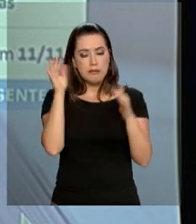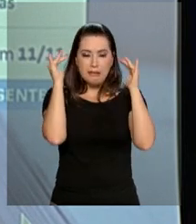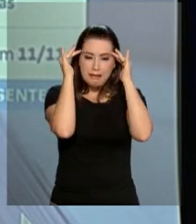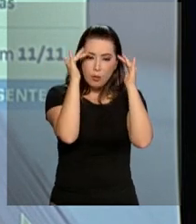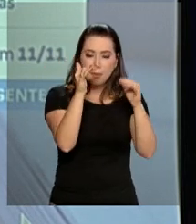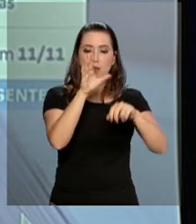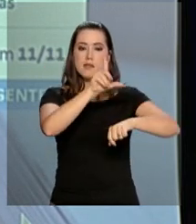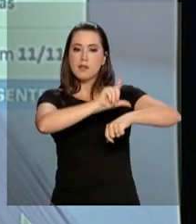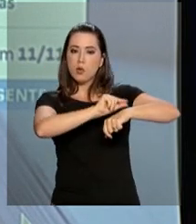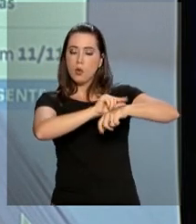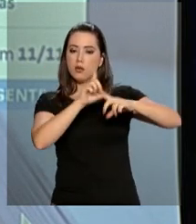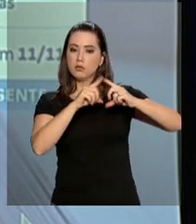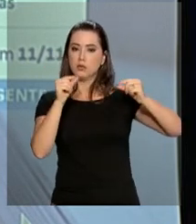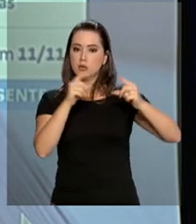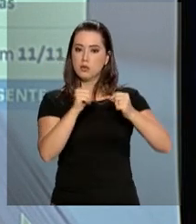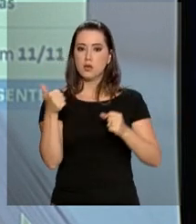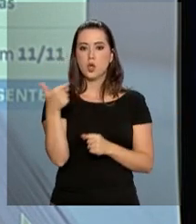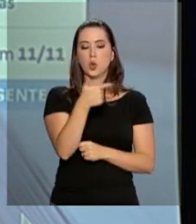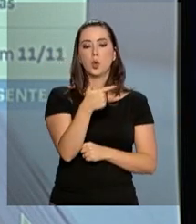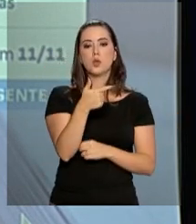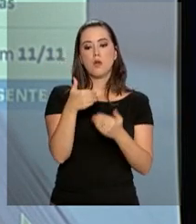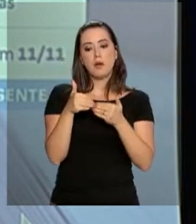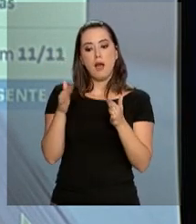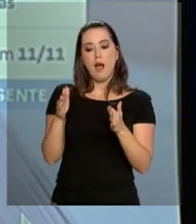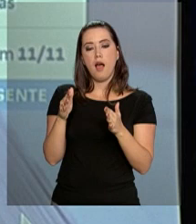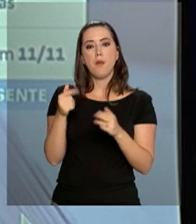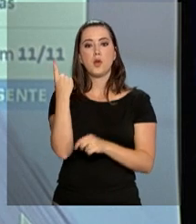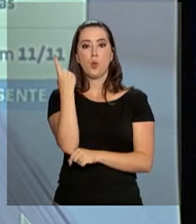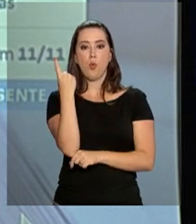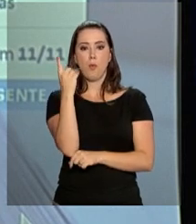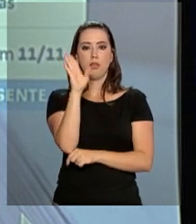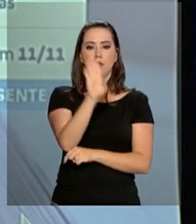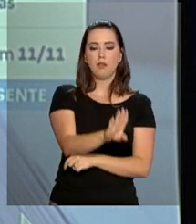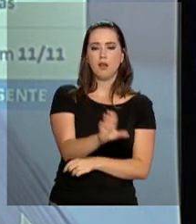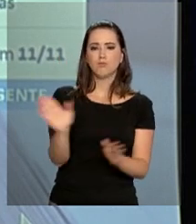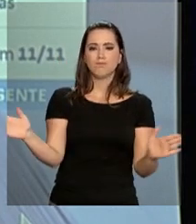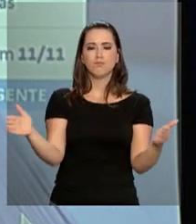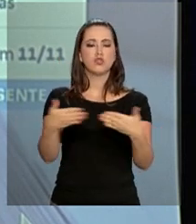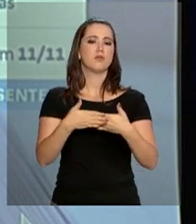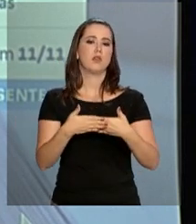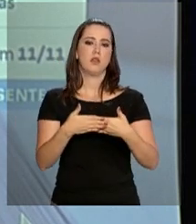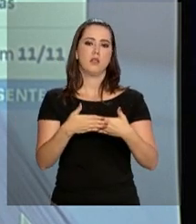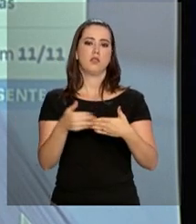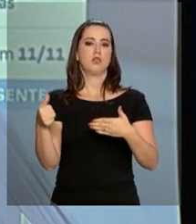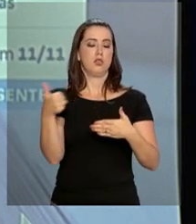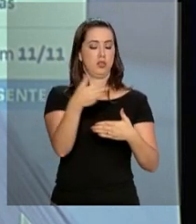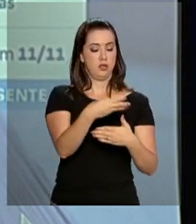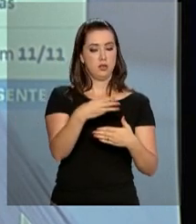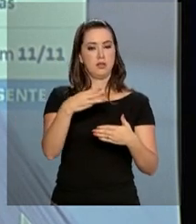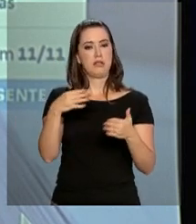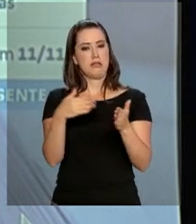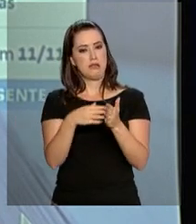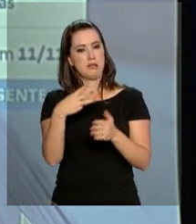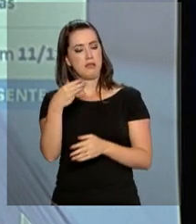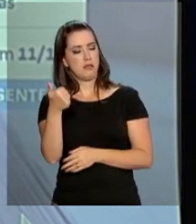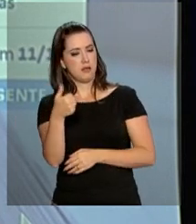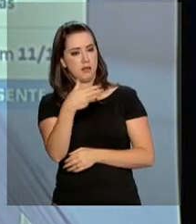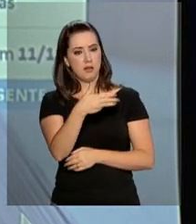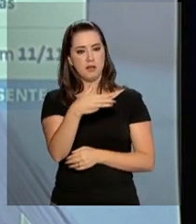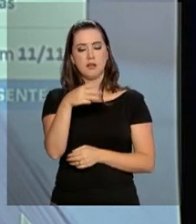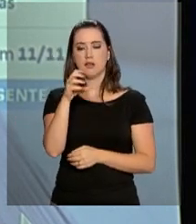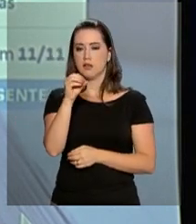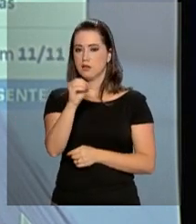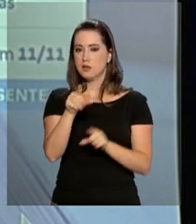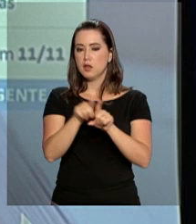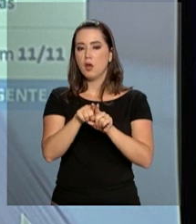12 horas a abertura dos portões 13 horas fechamento de 13 13 30 os procedimentos de segurança